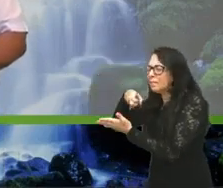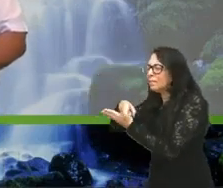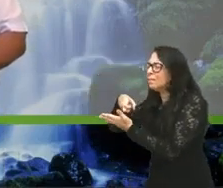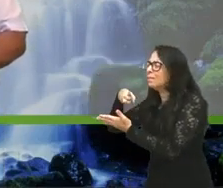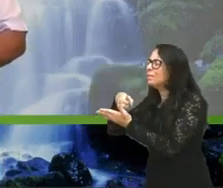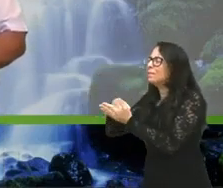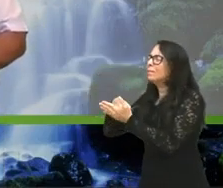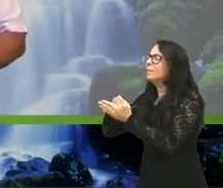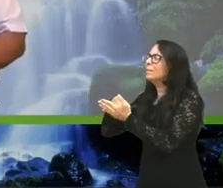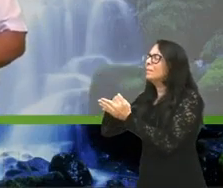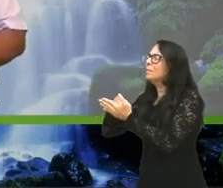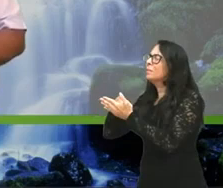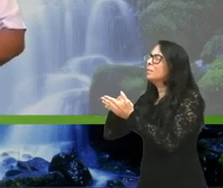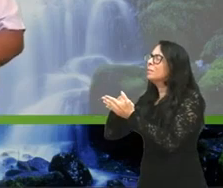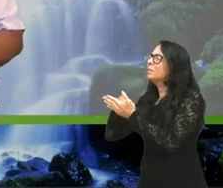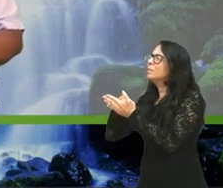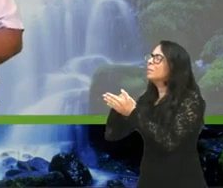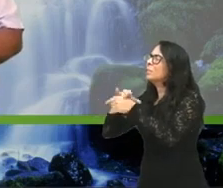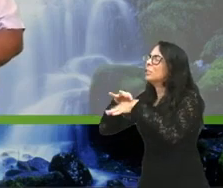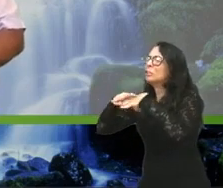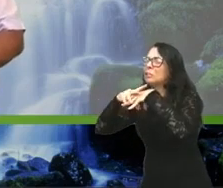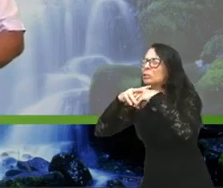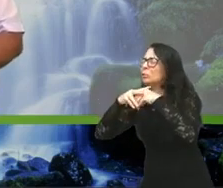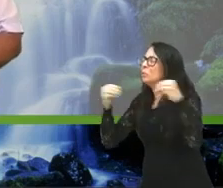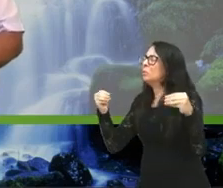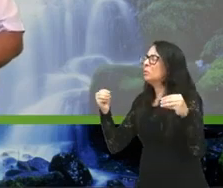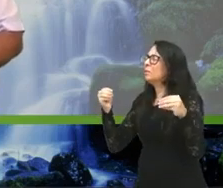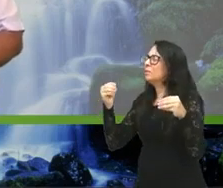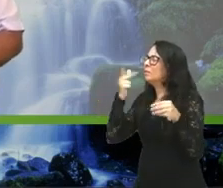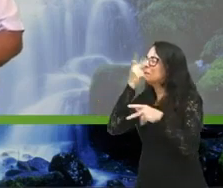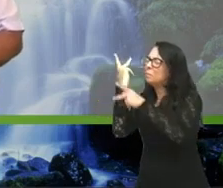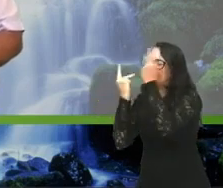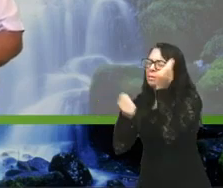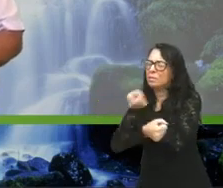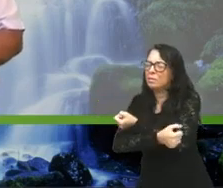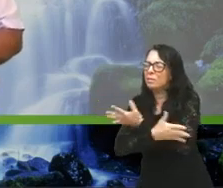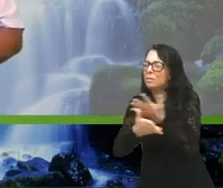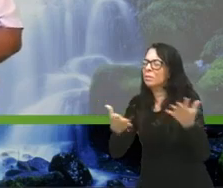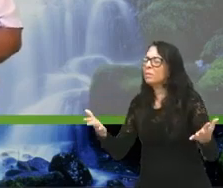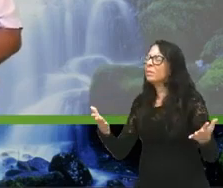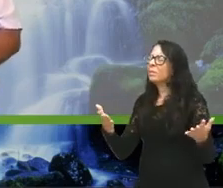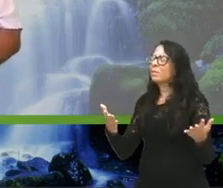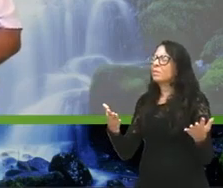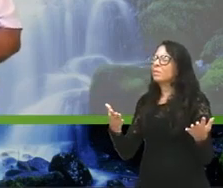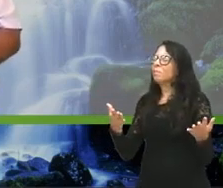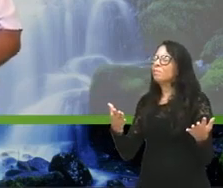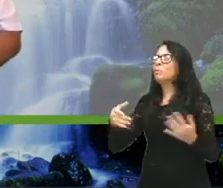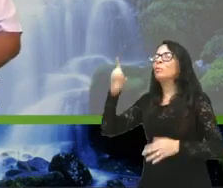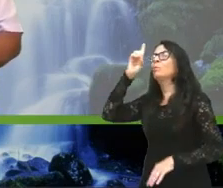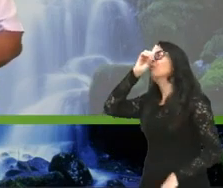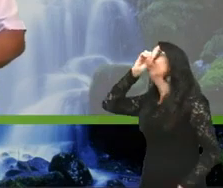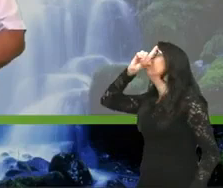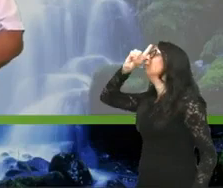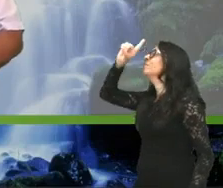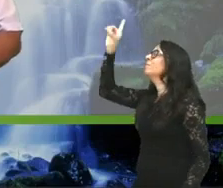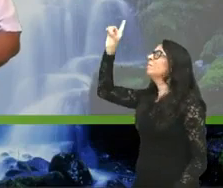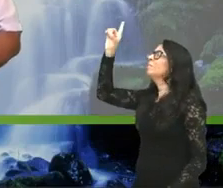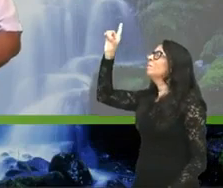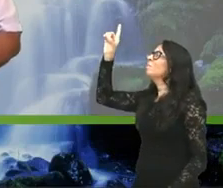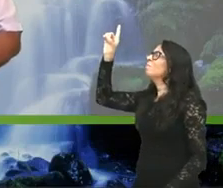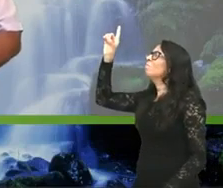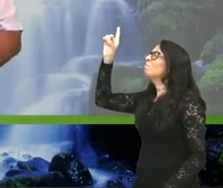Deus, como precisamos do Senhor. Como somos necessitados da Tua força, do Teu